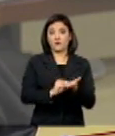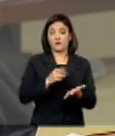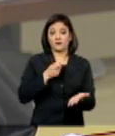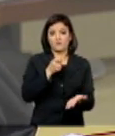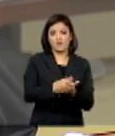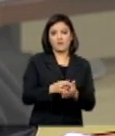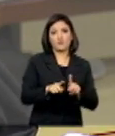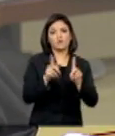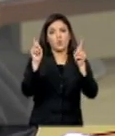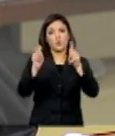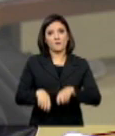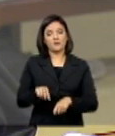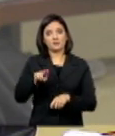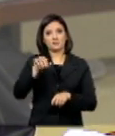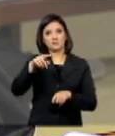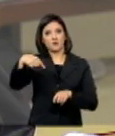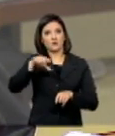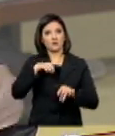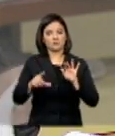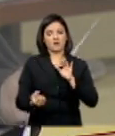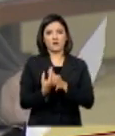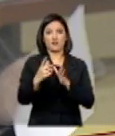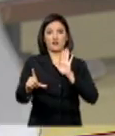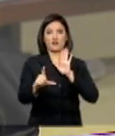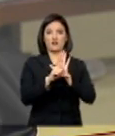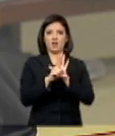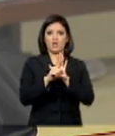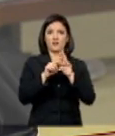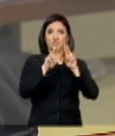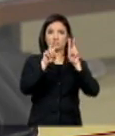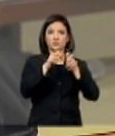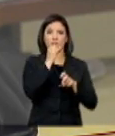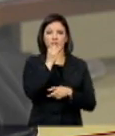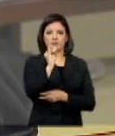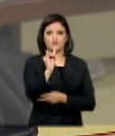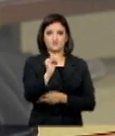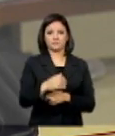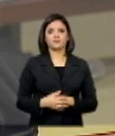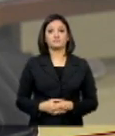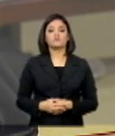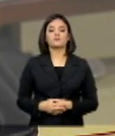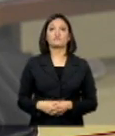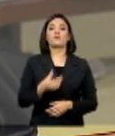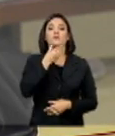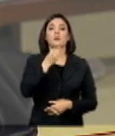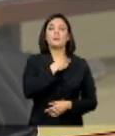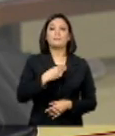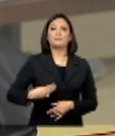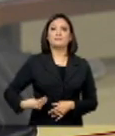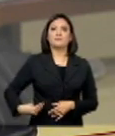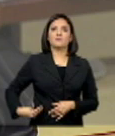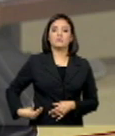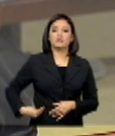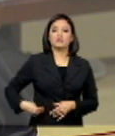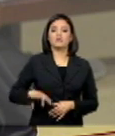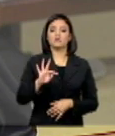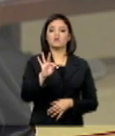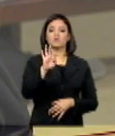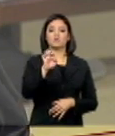serviços de energia elétrica aí eu trago agora do ministro teori zavascki adee